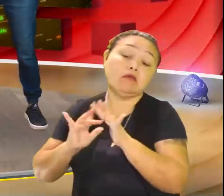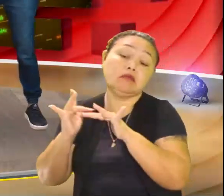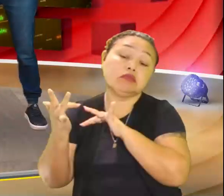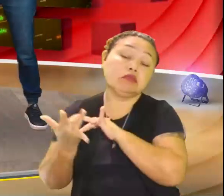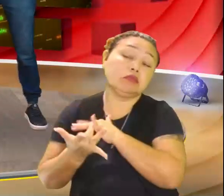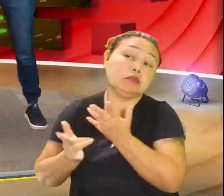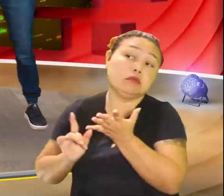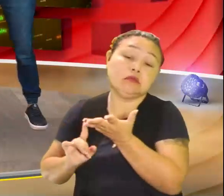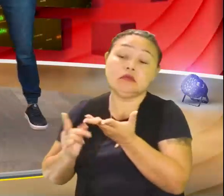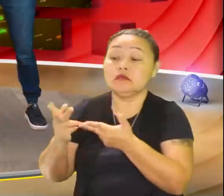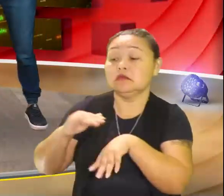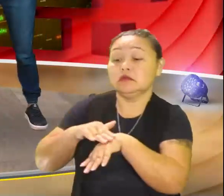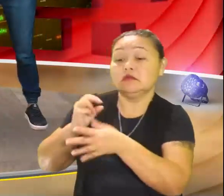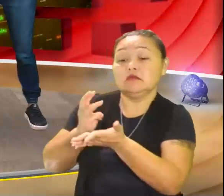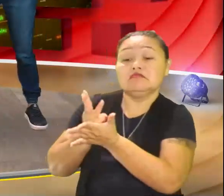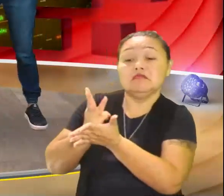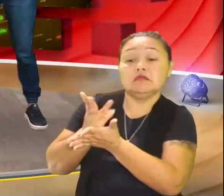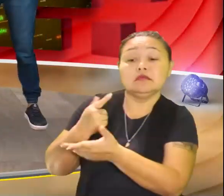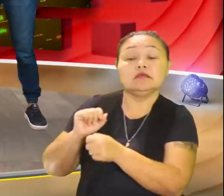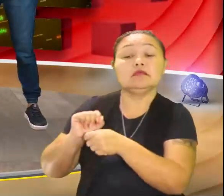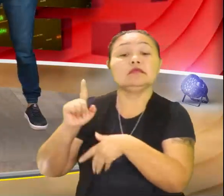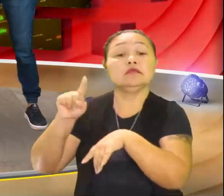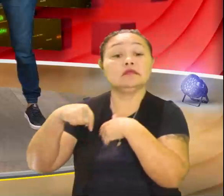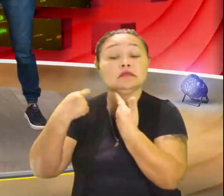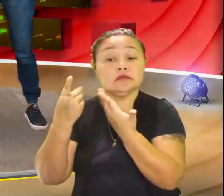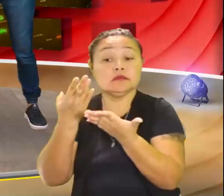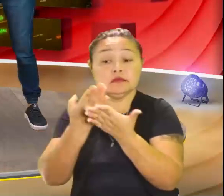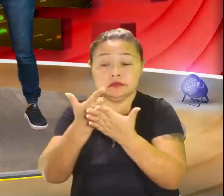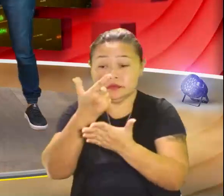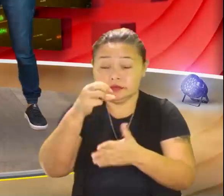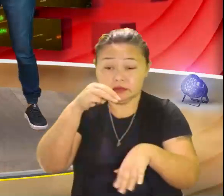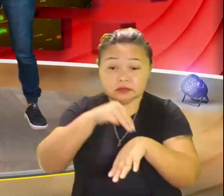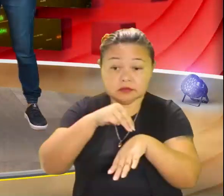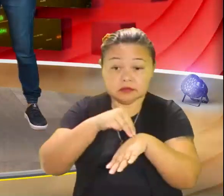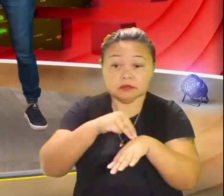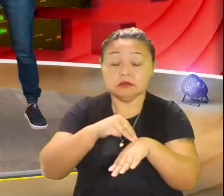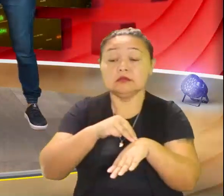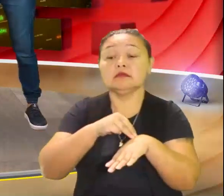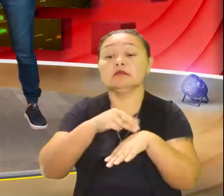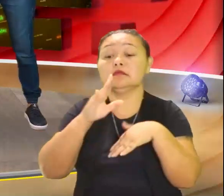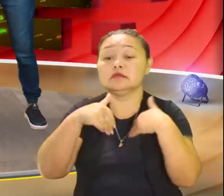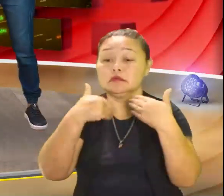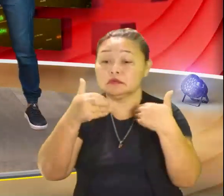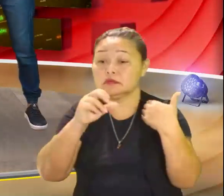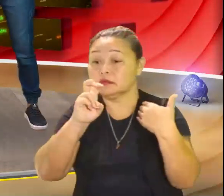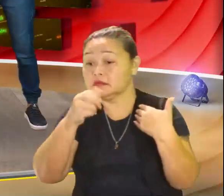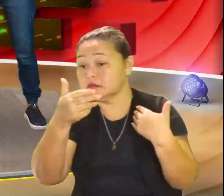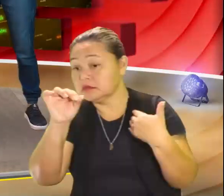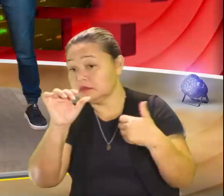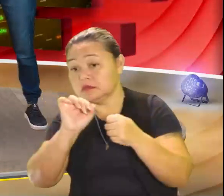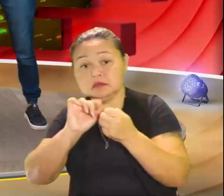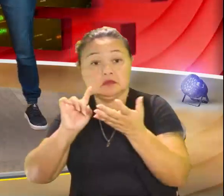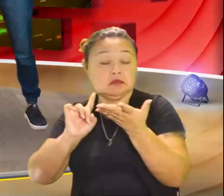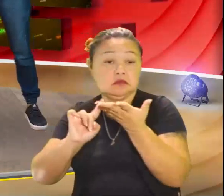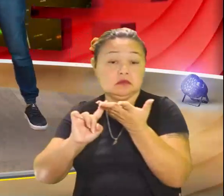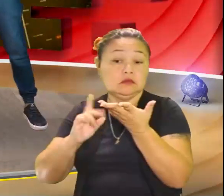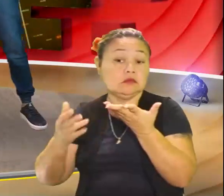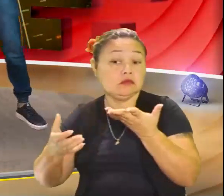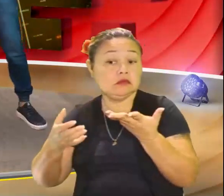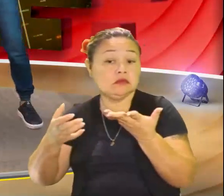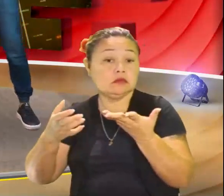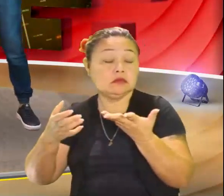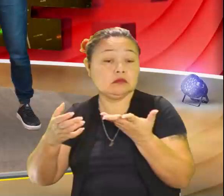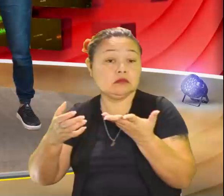rede social, falando no WhatsApp. Então, você estuda 20 minutos, para 5, 10 e vai fazer as suas né,